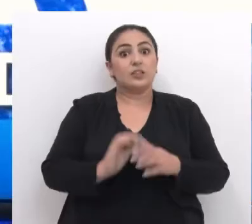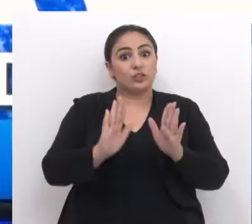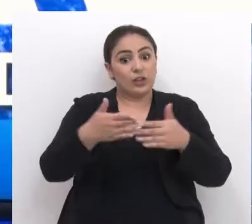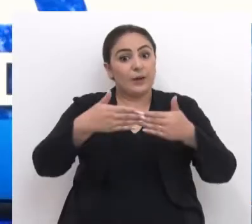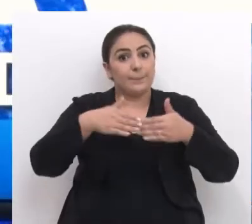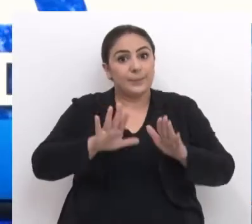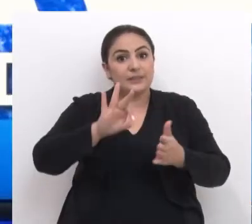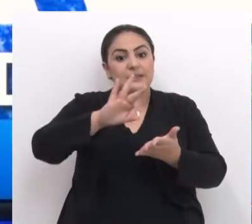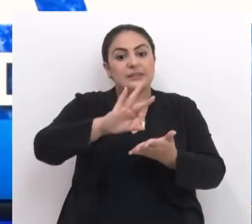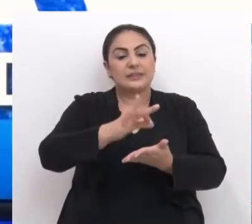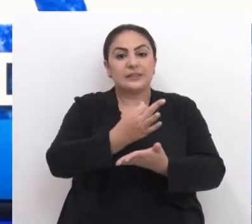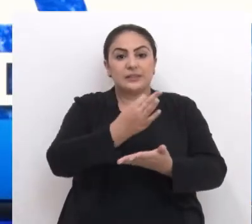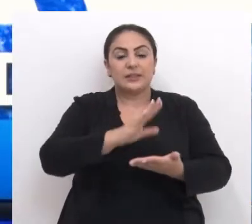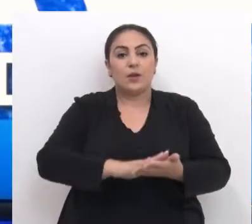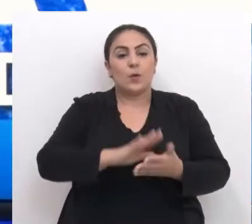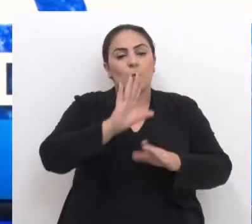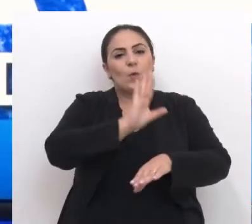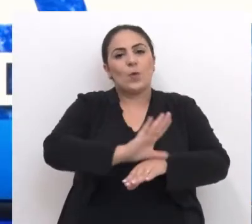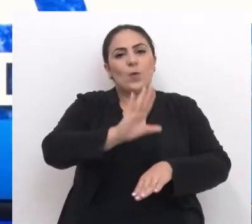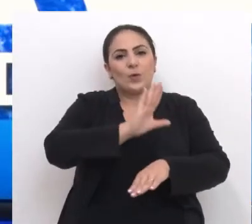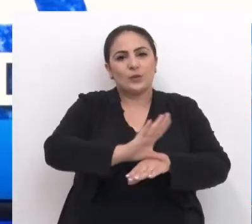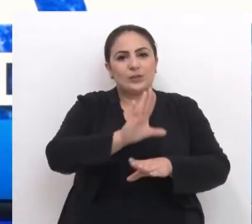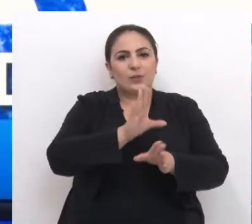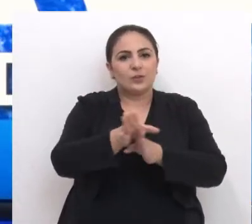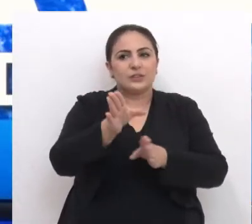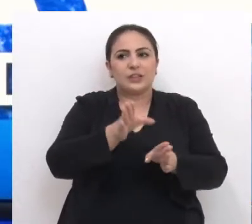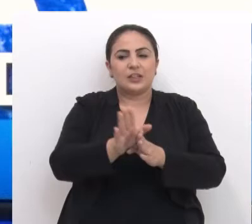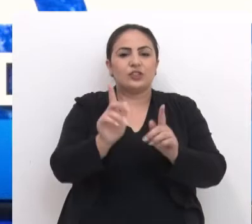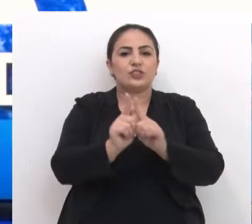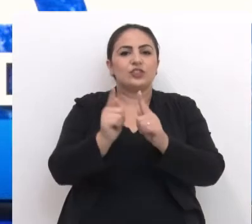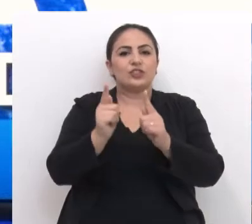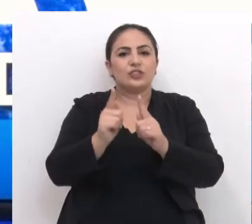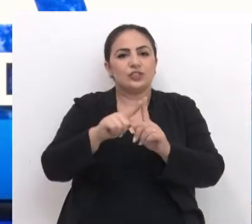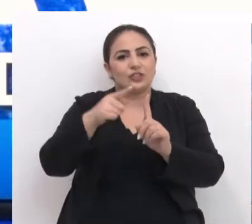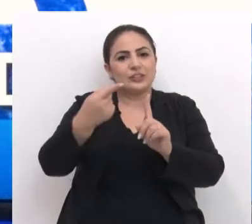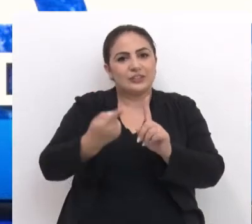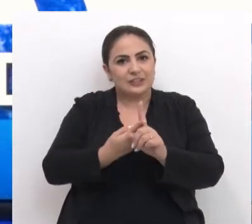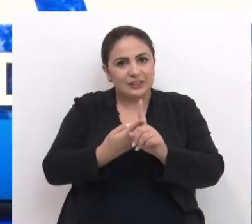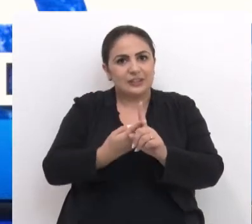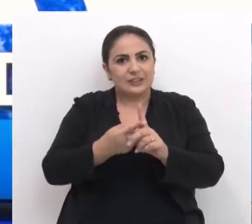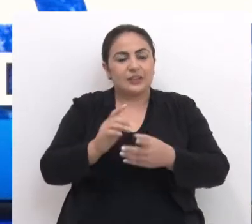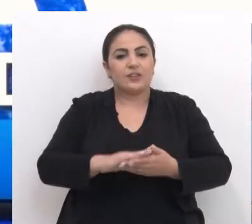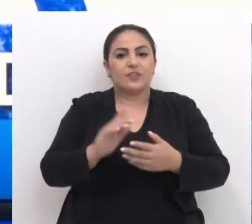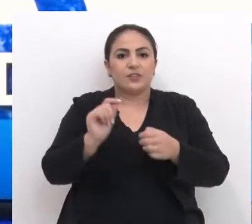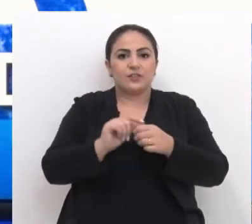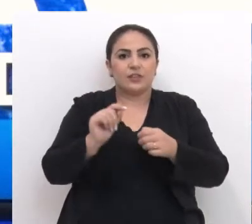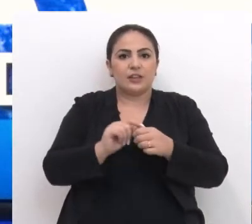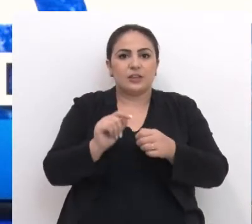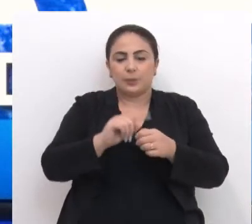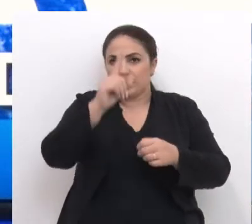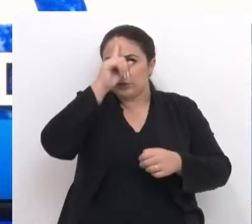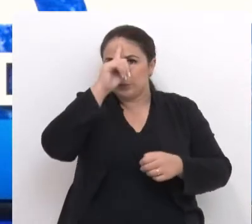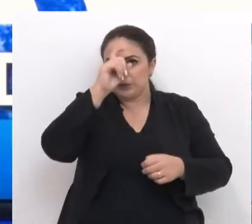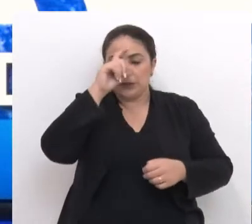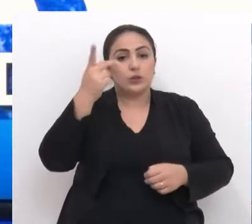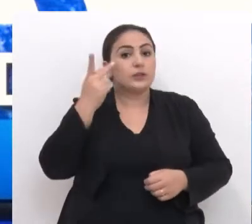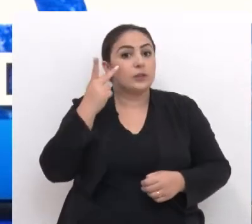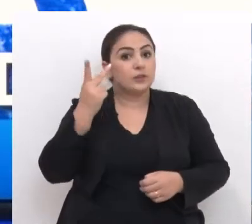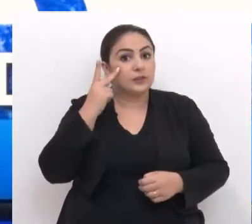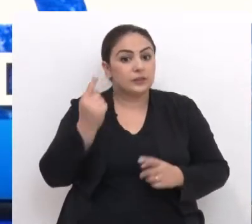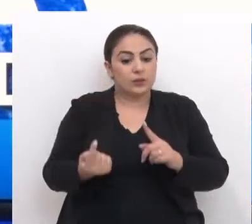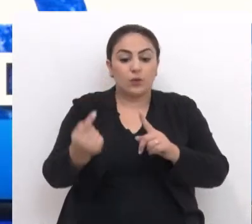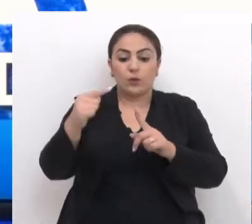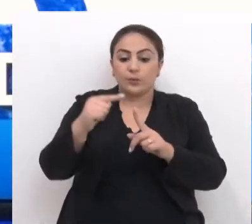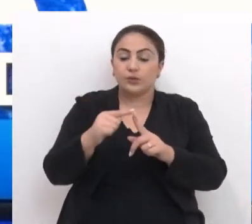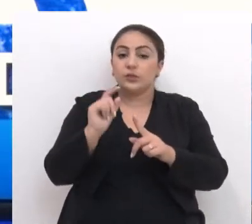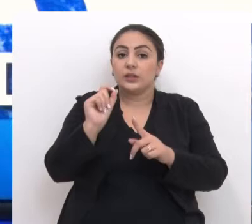Já estão abertas as inscrições para o curso de orientação à gestante promovido pelo Hospital São Vicente de Paulo.